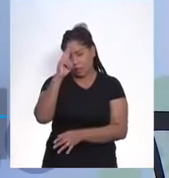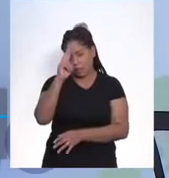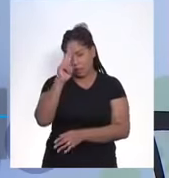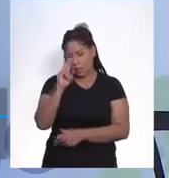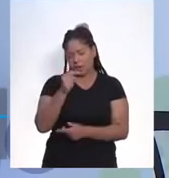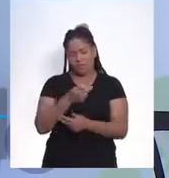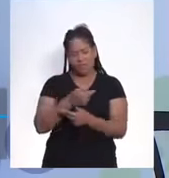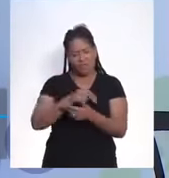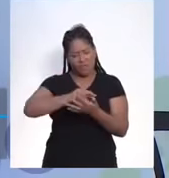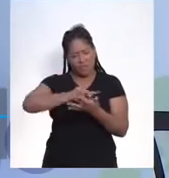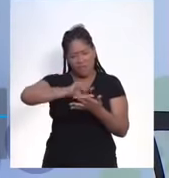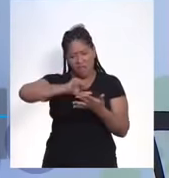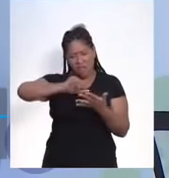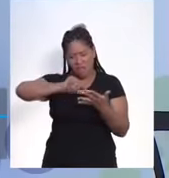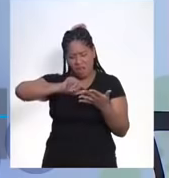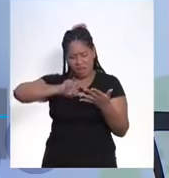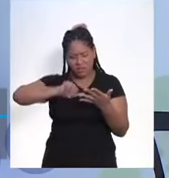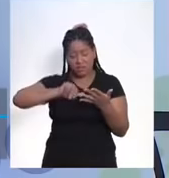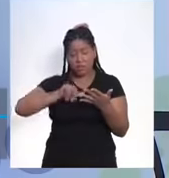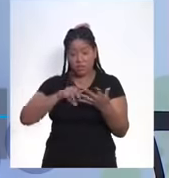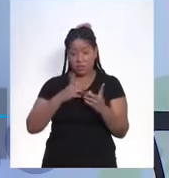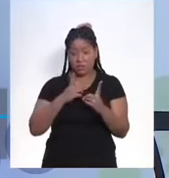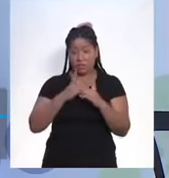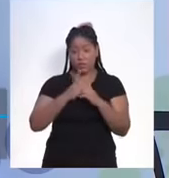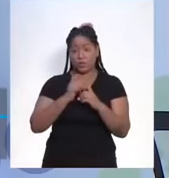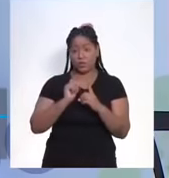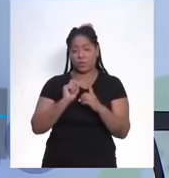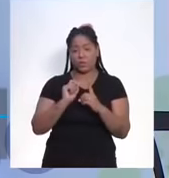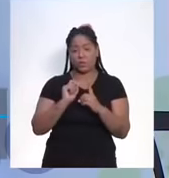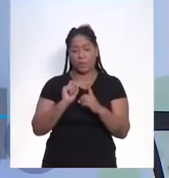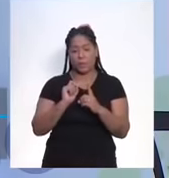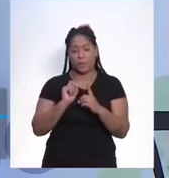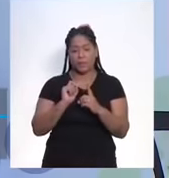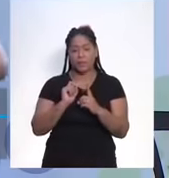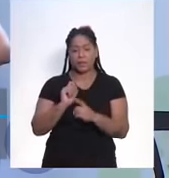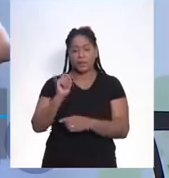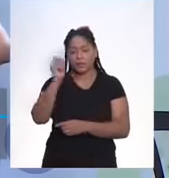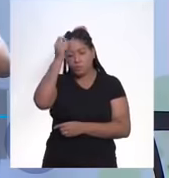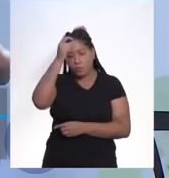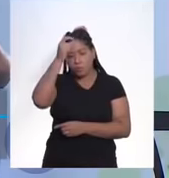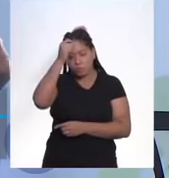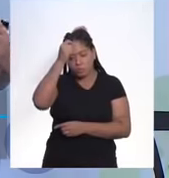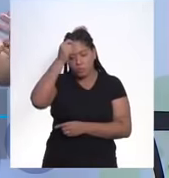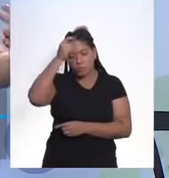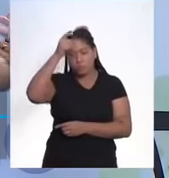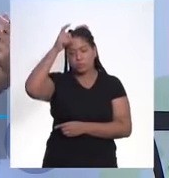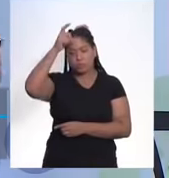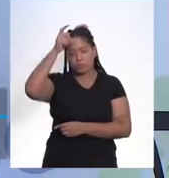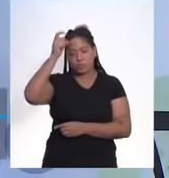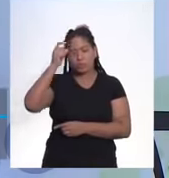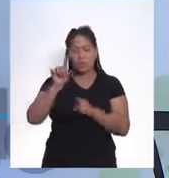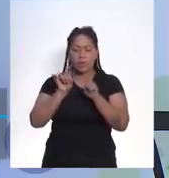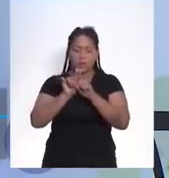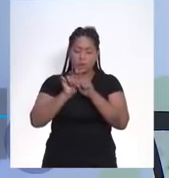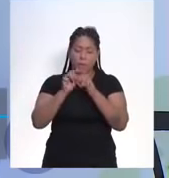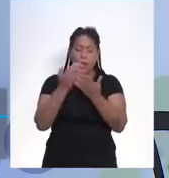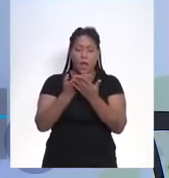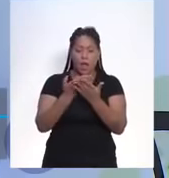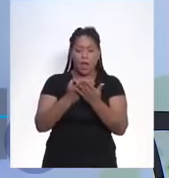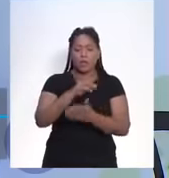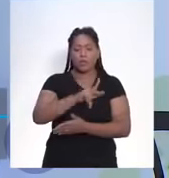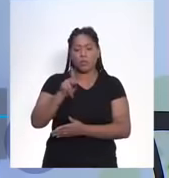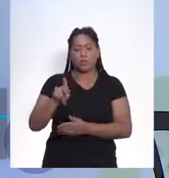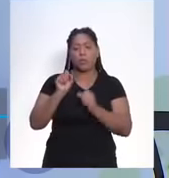coisas E aí que encontra a ideia da recuperação e do aprofundamento Então essa aula e os professores Com